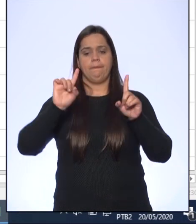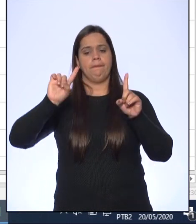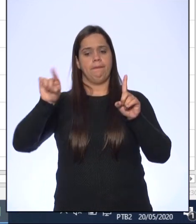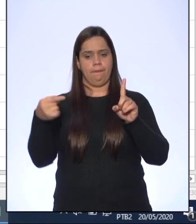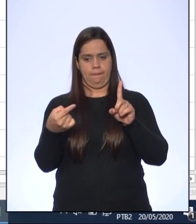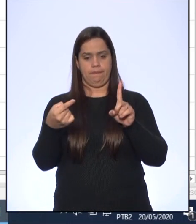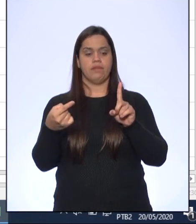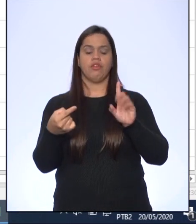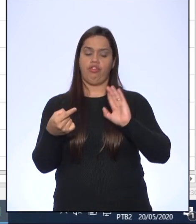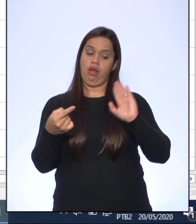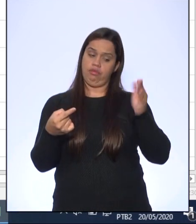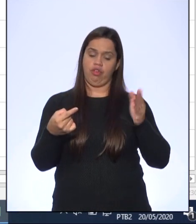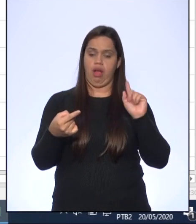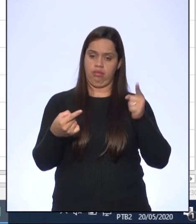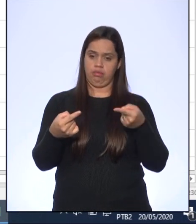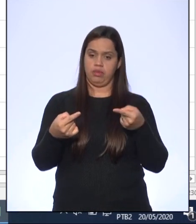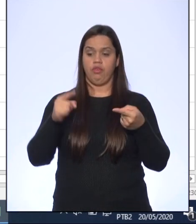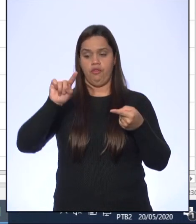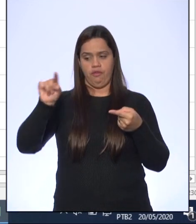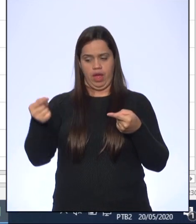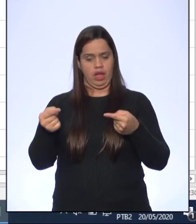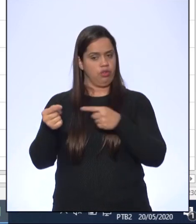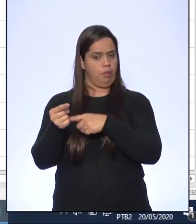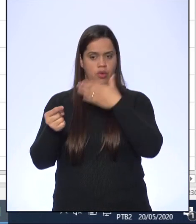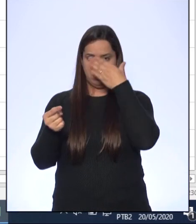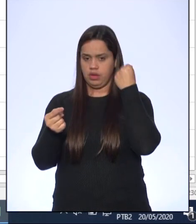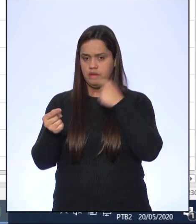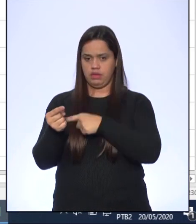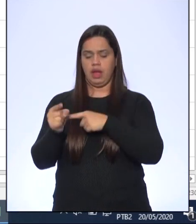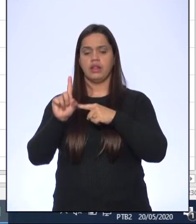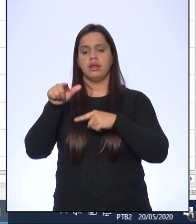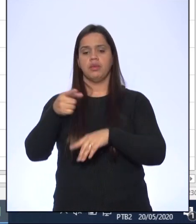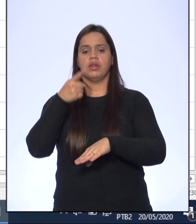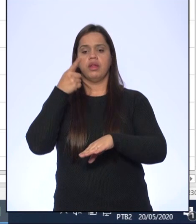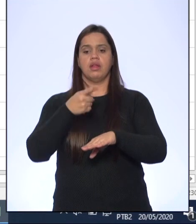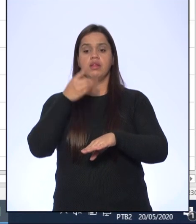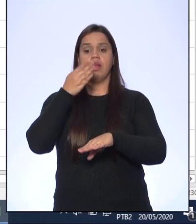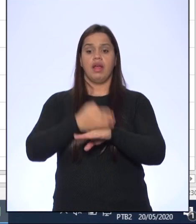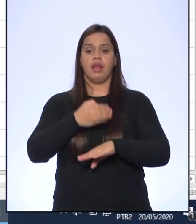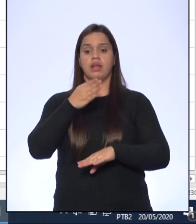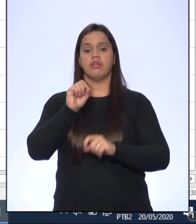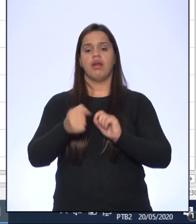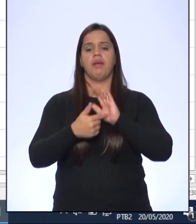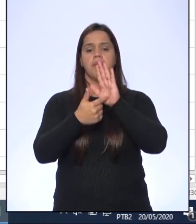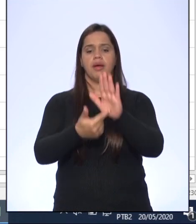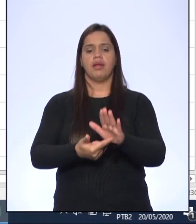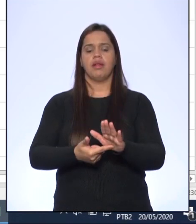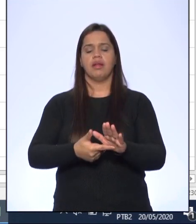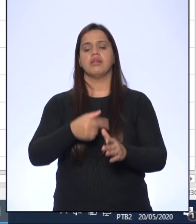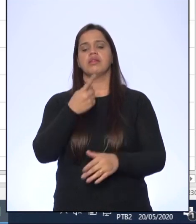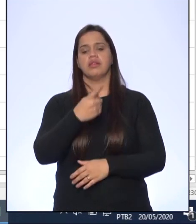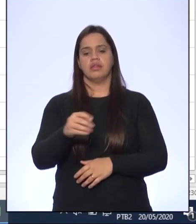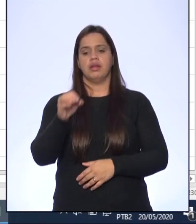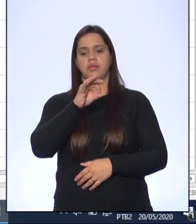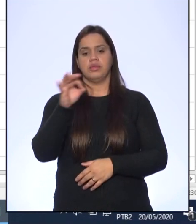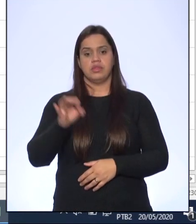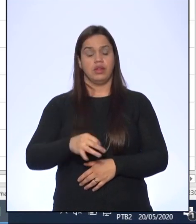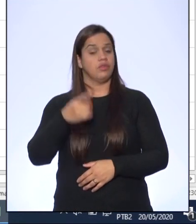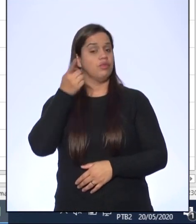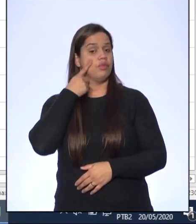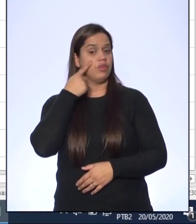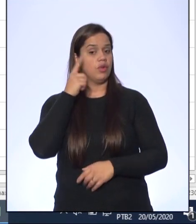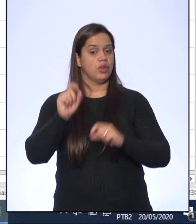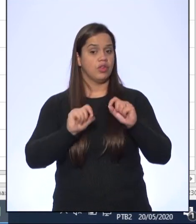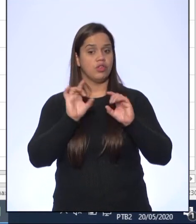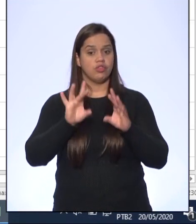parênteses. Não pode esquecer o parênteses. Dá Enter, aparece 100%. Olha que legal, já montei a tabela. Aqui, ó,